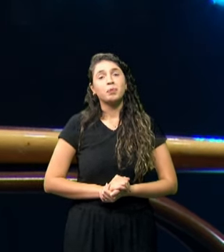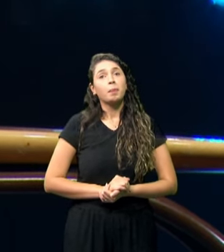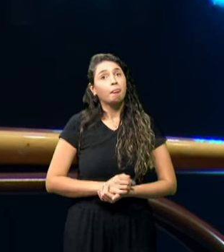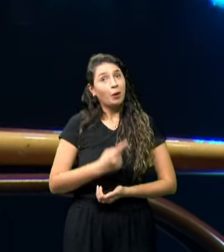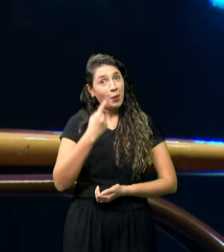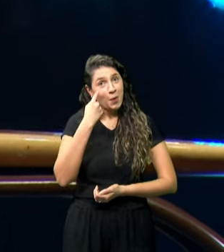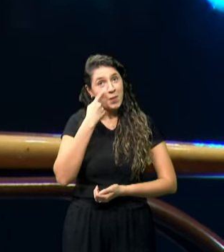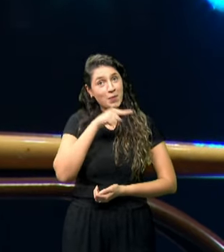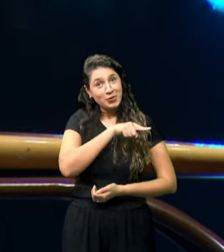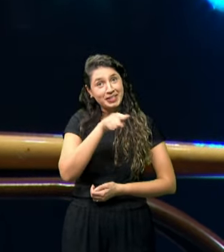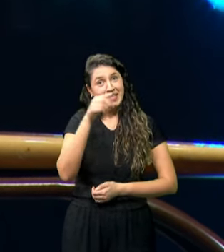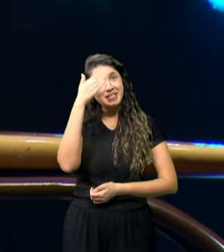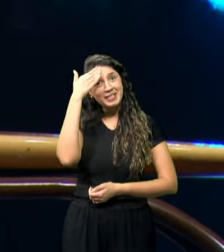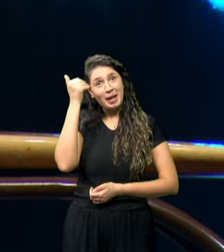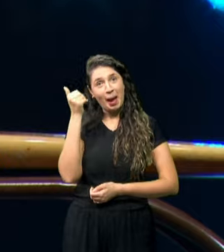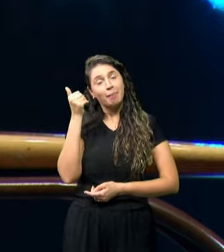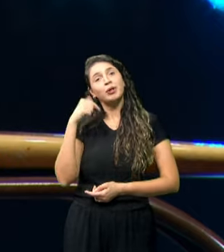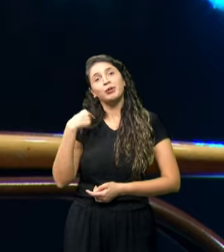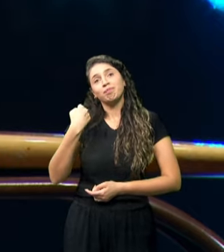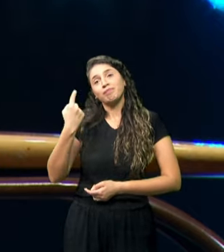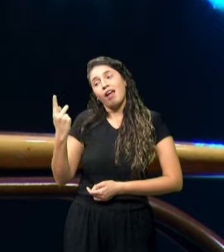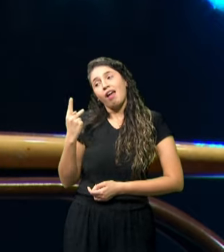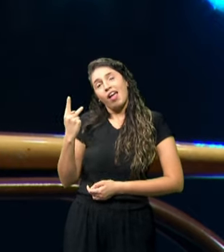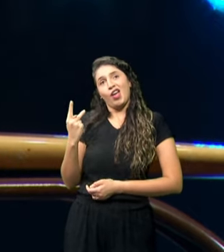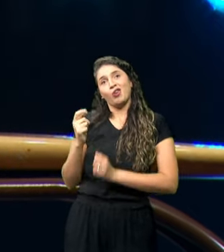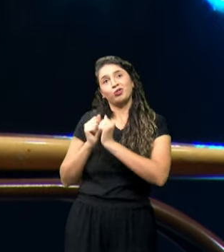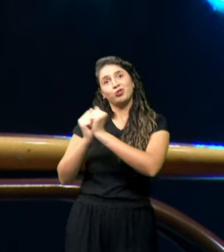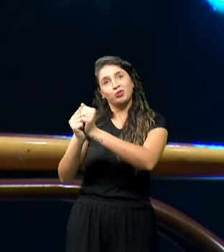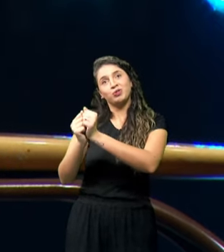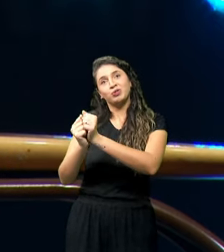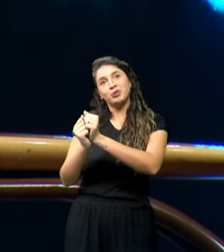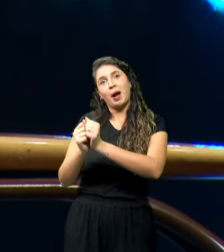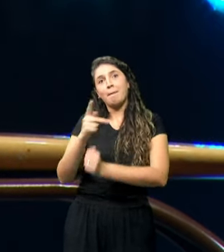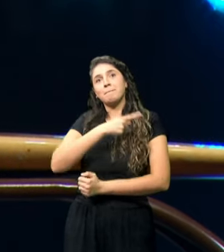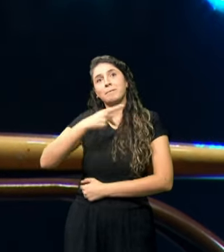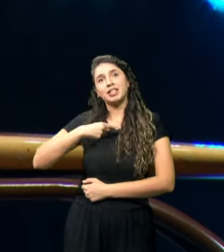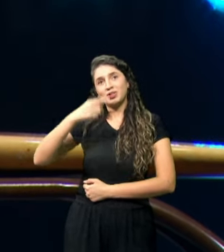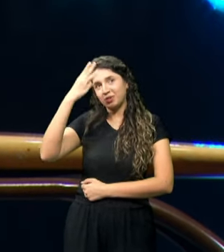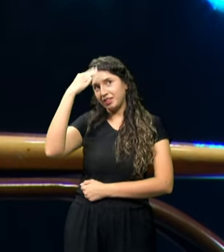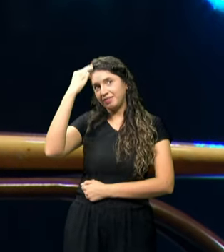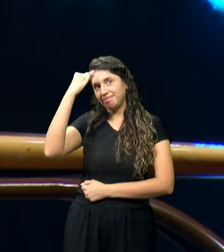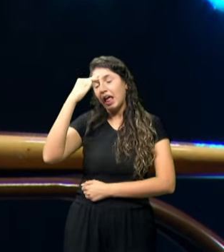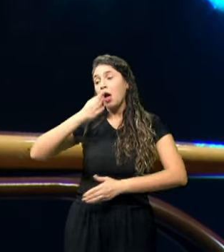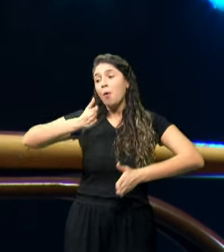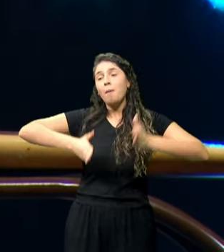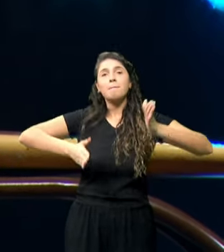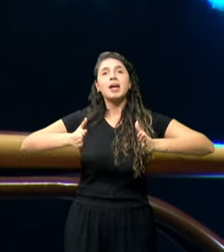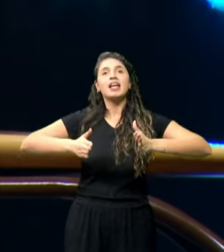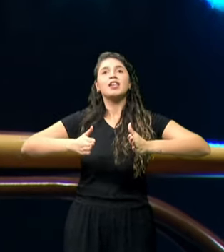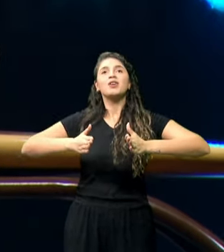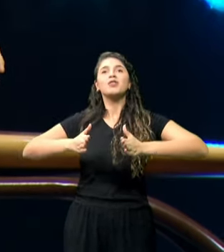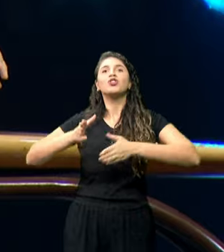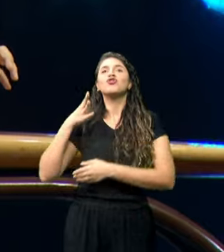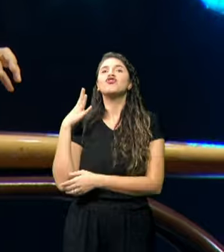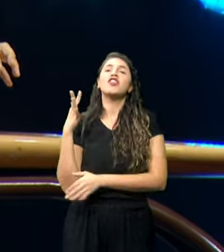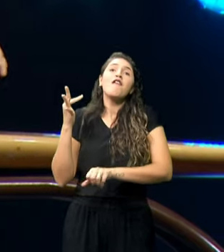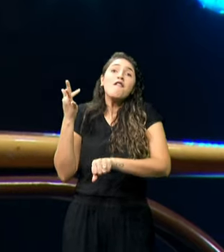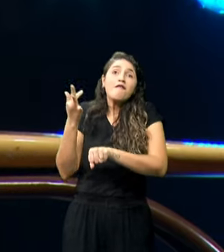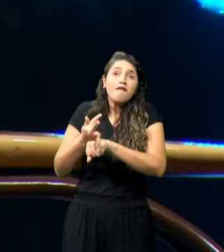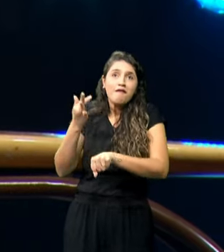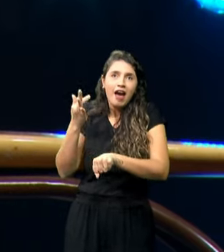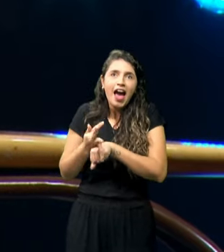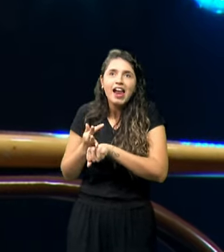Como vocês sabem, nós estamos num tempo de reclusão, para cuidar um do outro, eu e a pastora